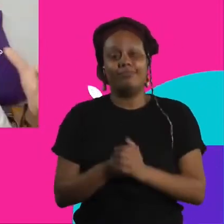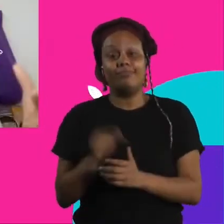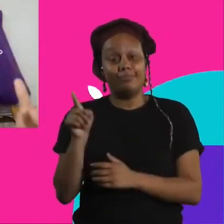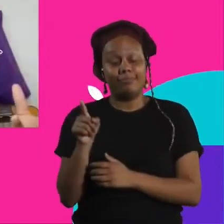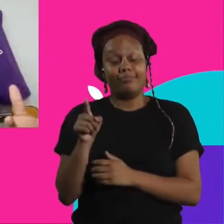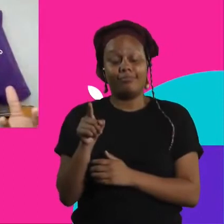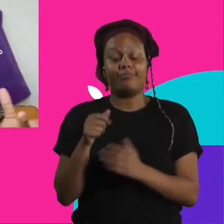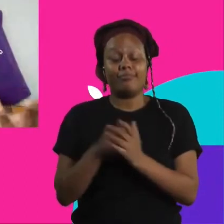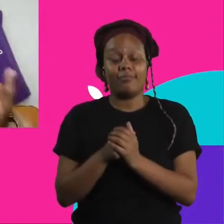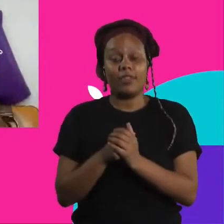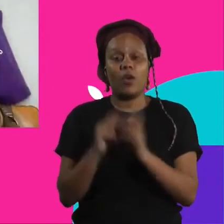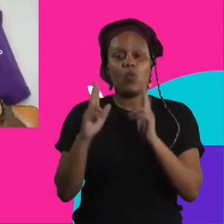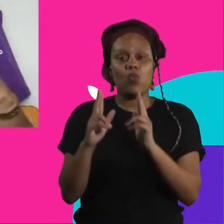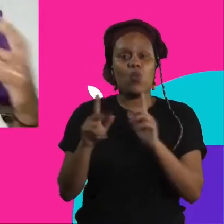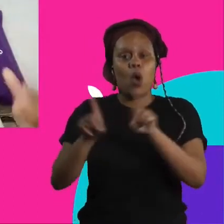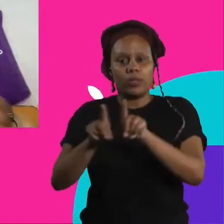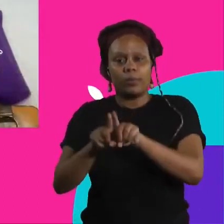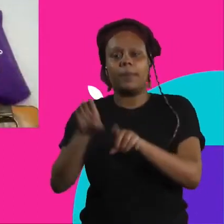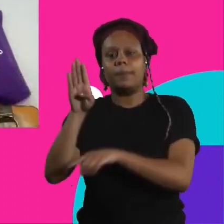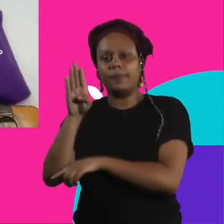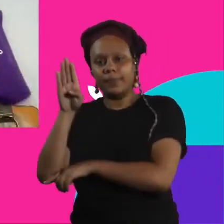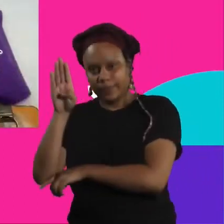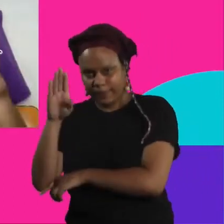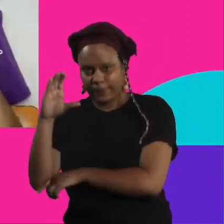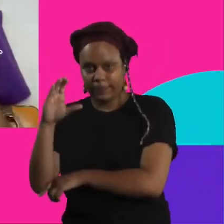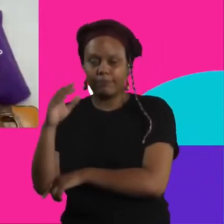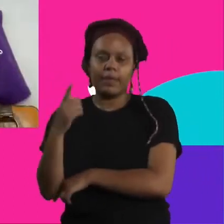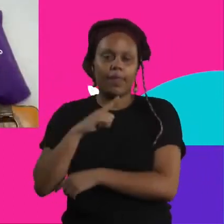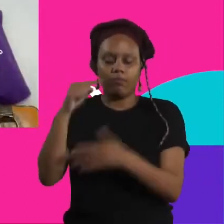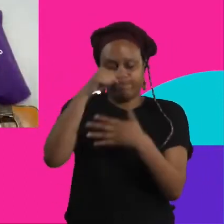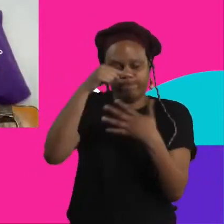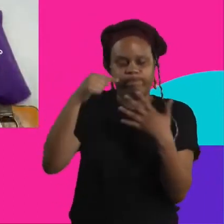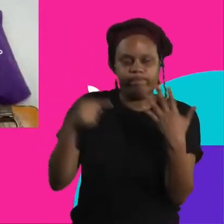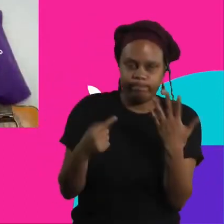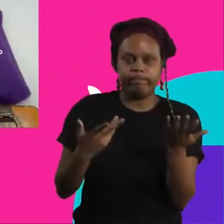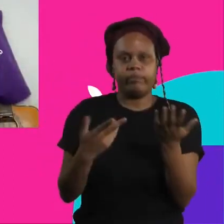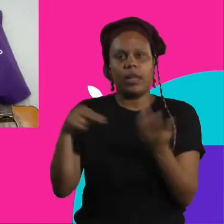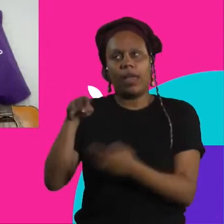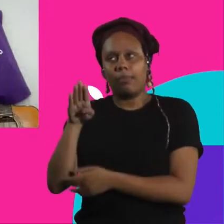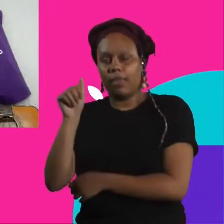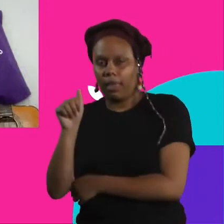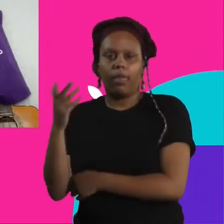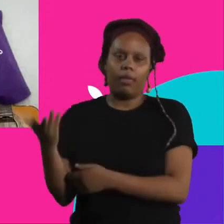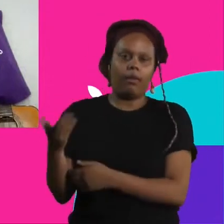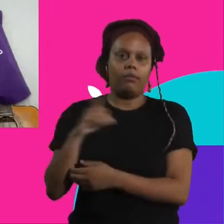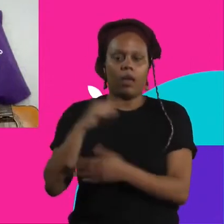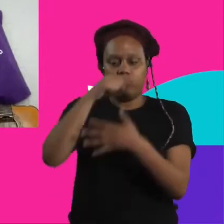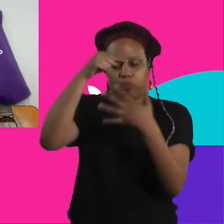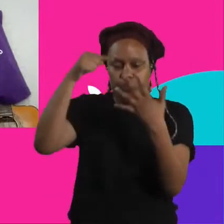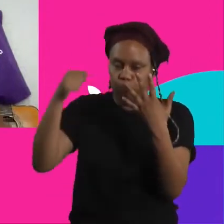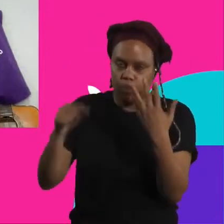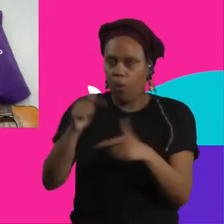esse mundo dos colecionáveis. Existem projetos gigantes, como o OpenSea, como o próprio NBA Top Shots, né, o Rarible,